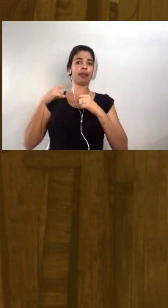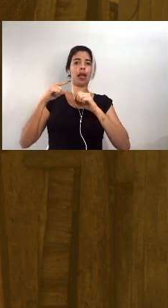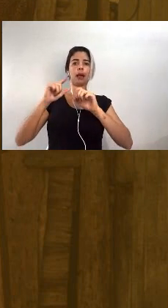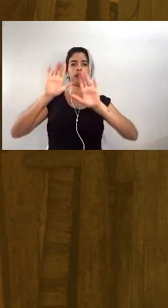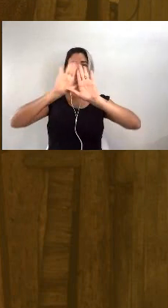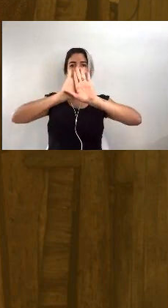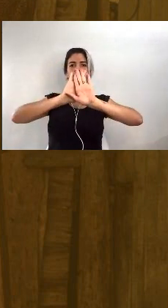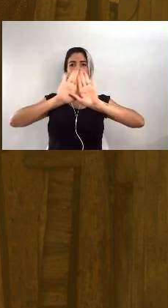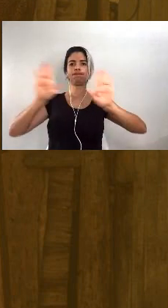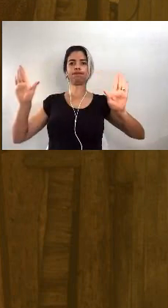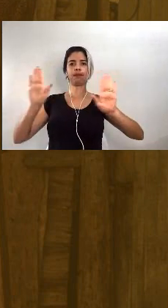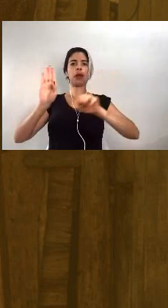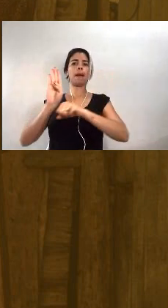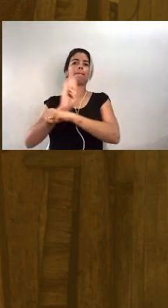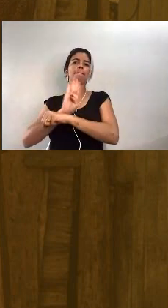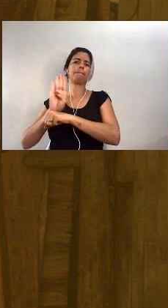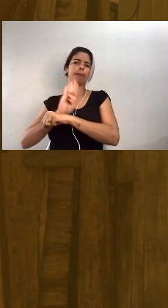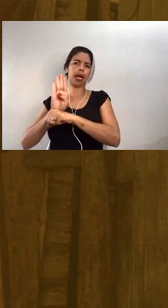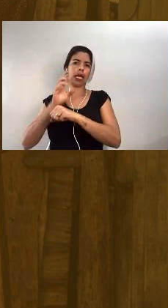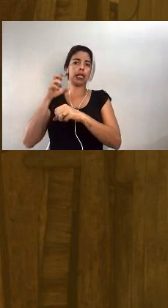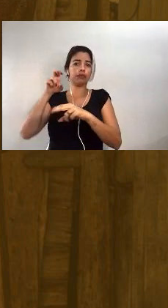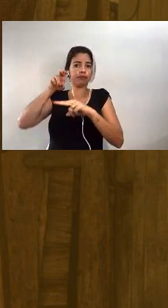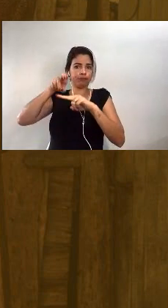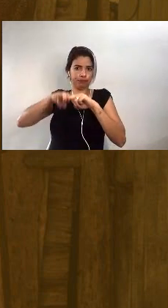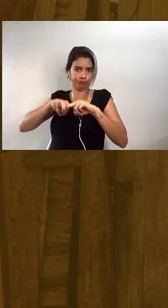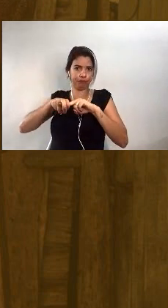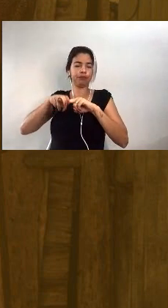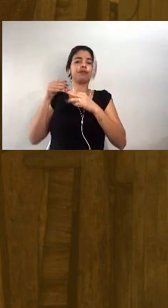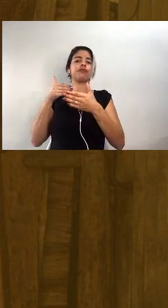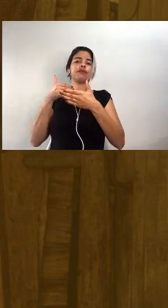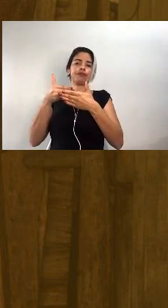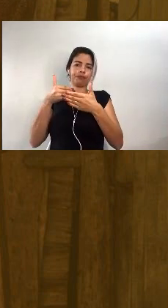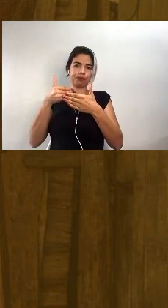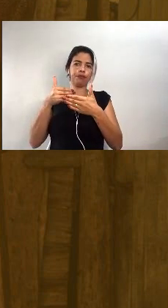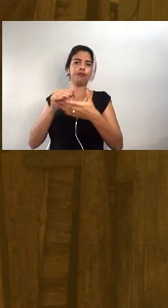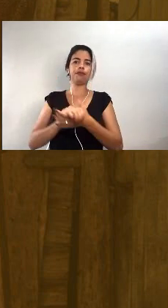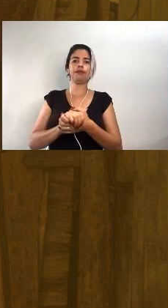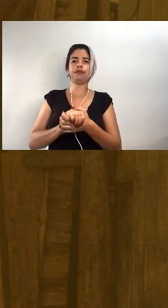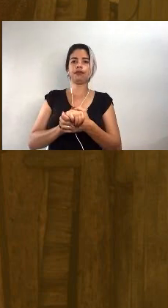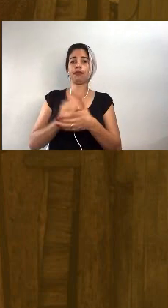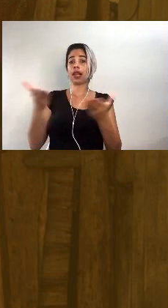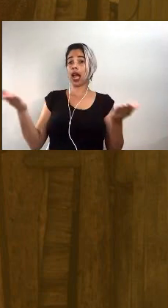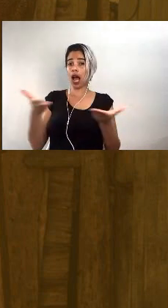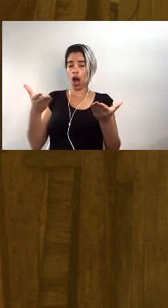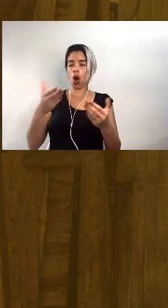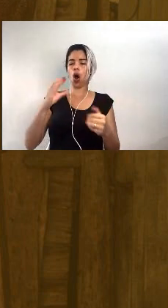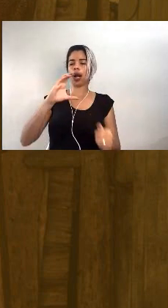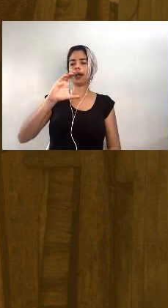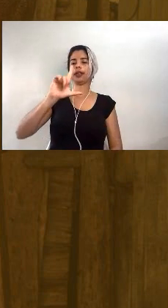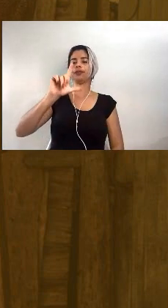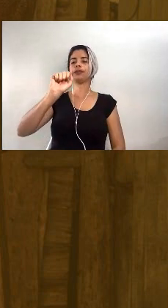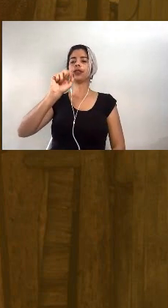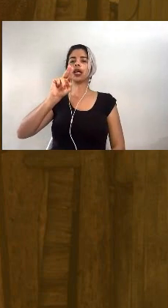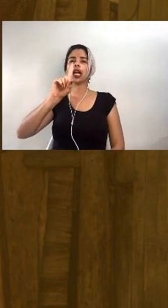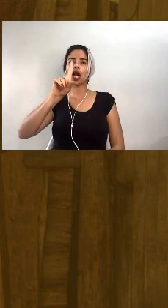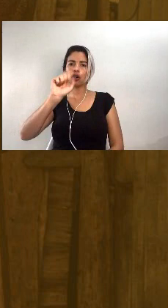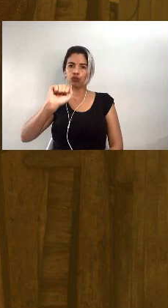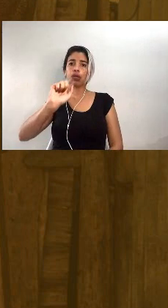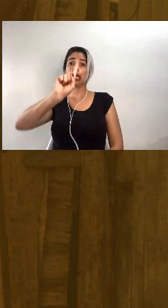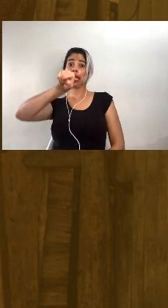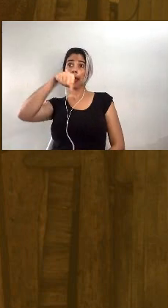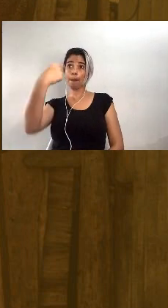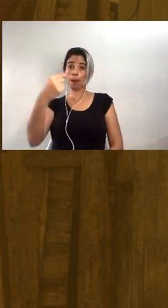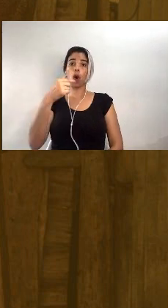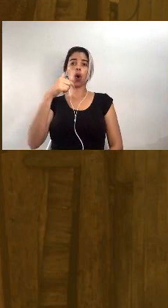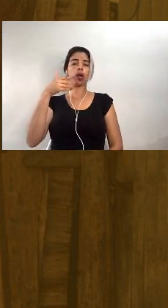Estou sentada bem próxima de uma parede branca. Passo a palavra para Cláudia. Depois da fala da Cláudia,